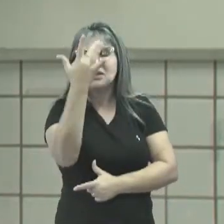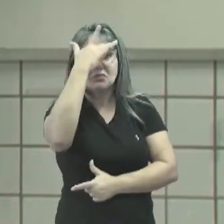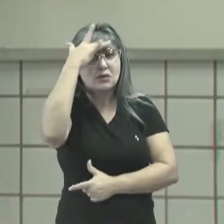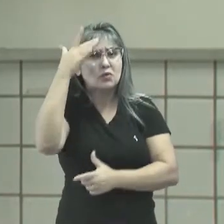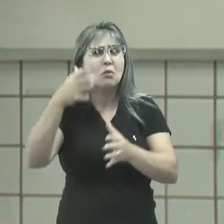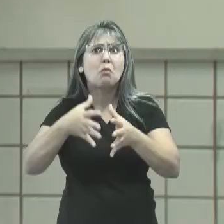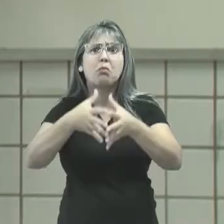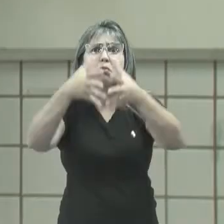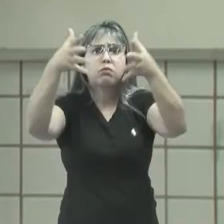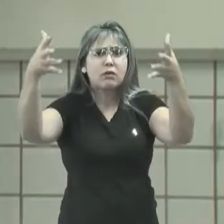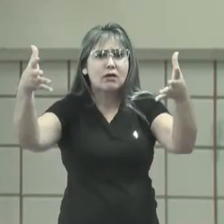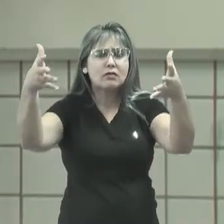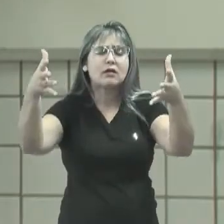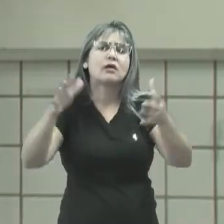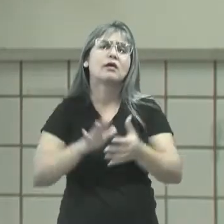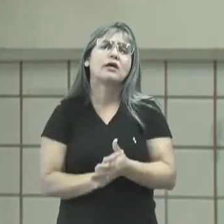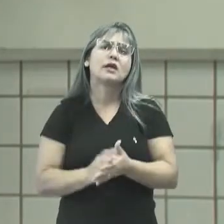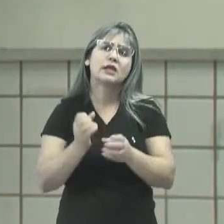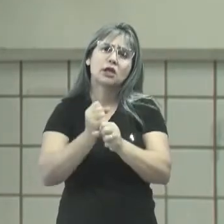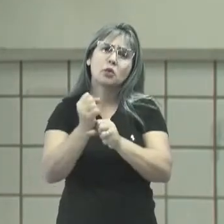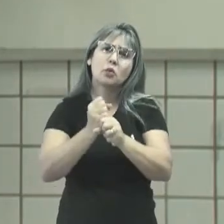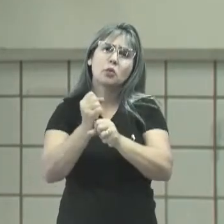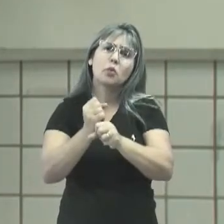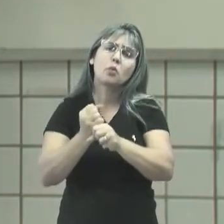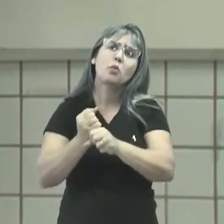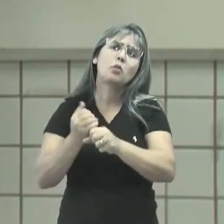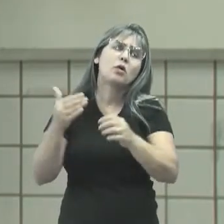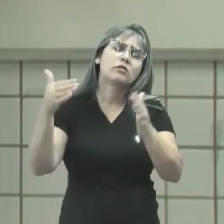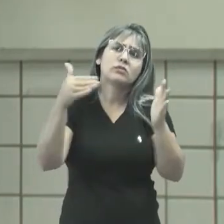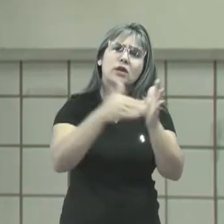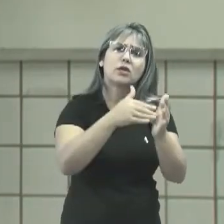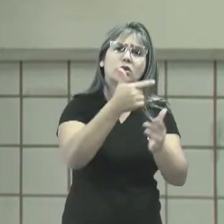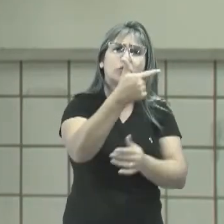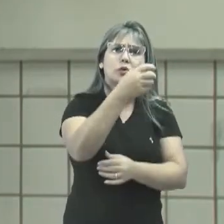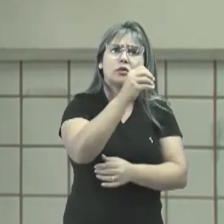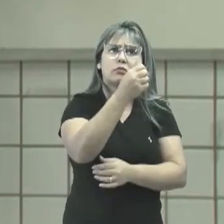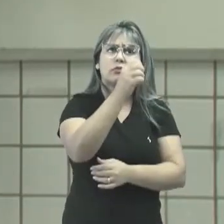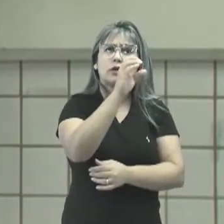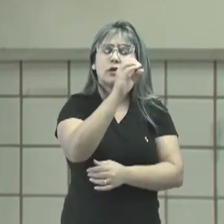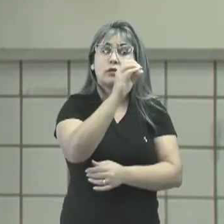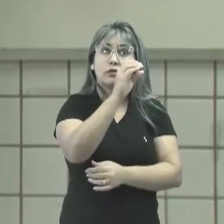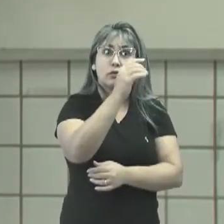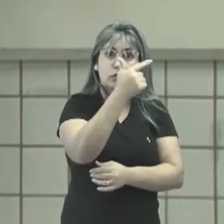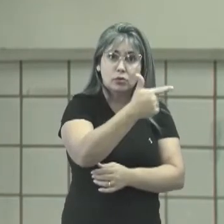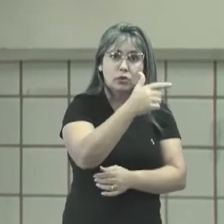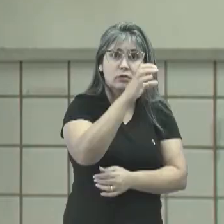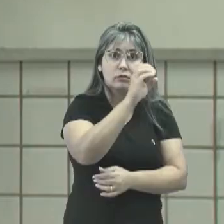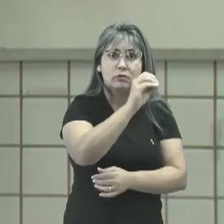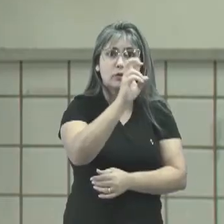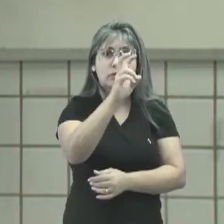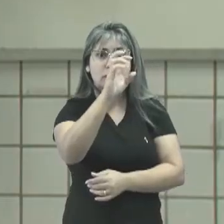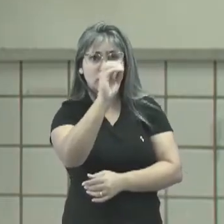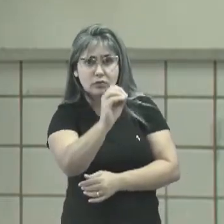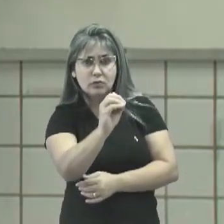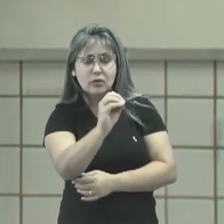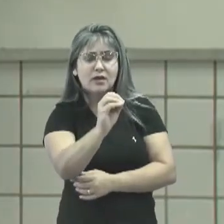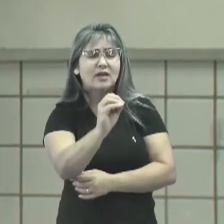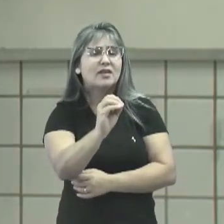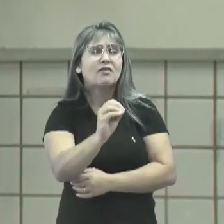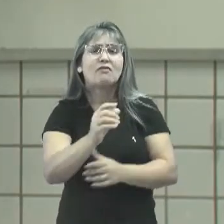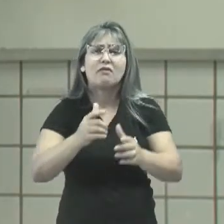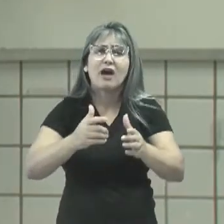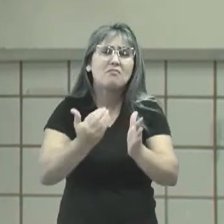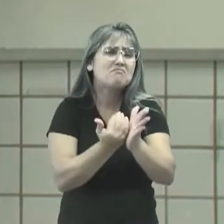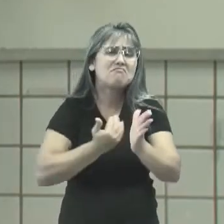aumentar mais ainda. Então, a produção tem que aumentar para poder saciar as necessidades famélicas, né? A fome,